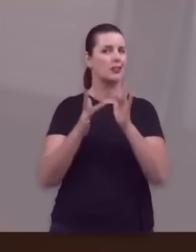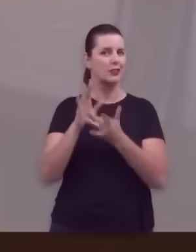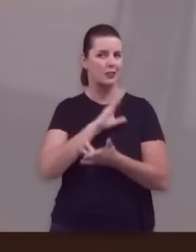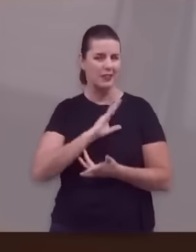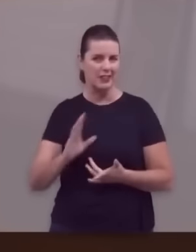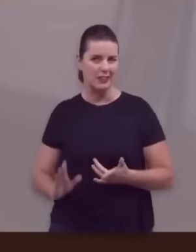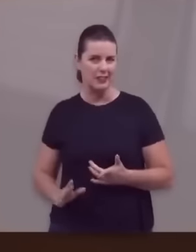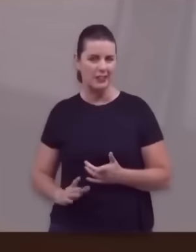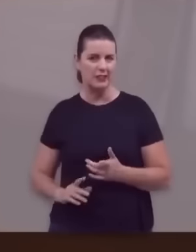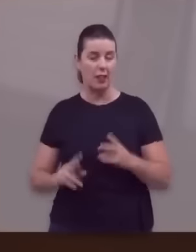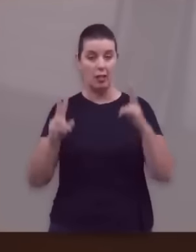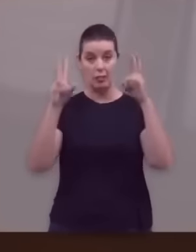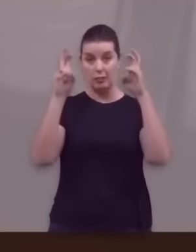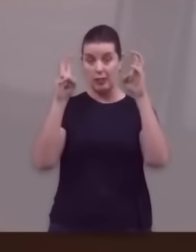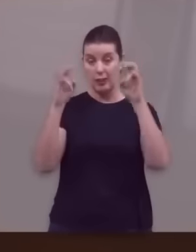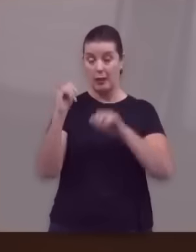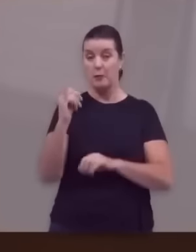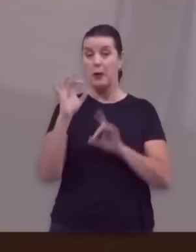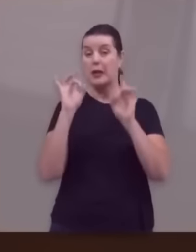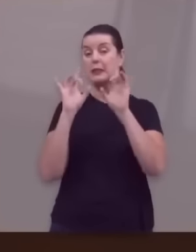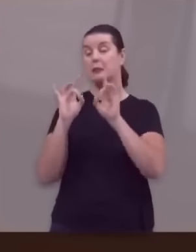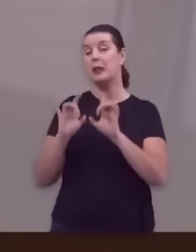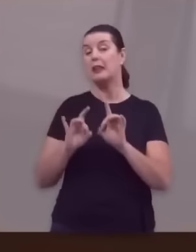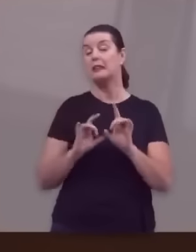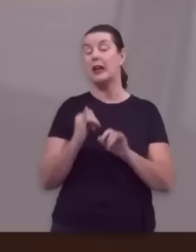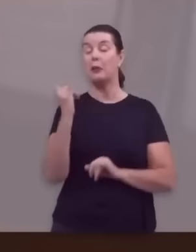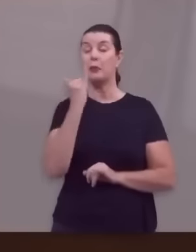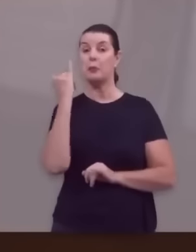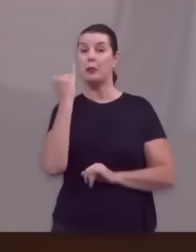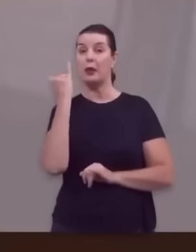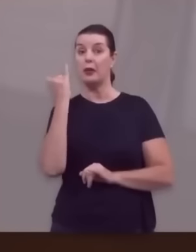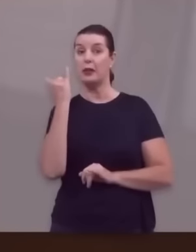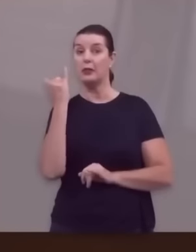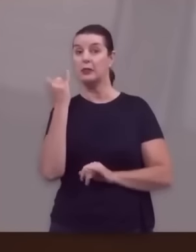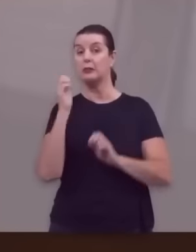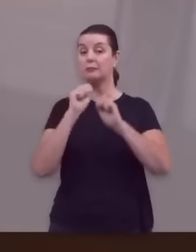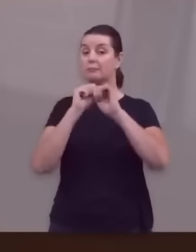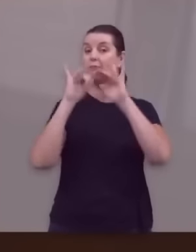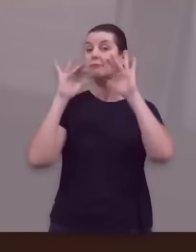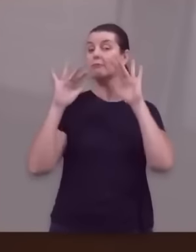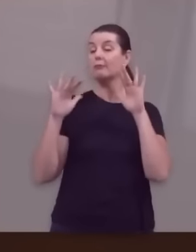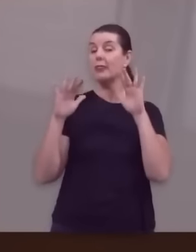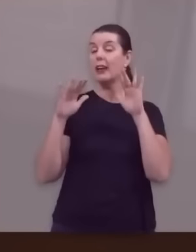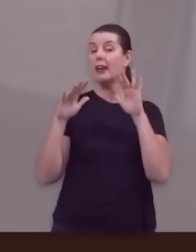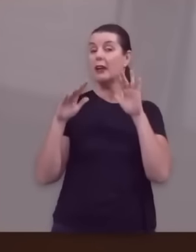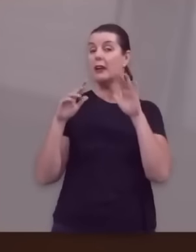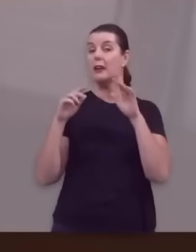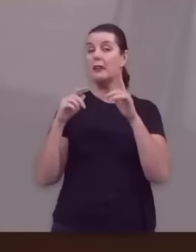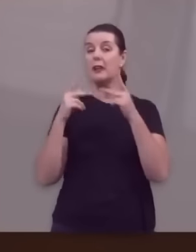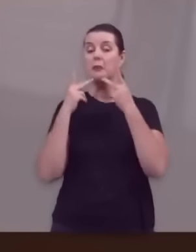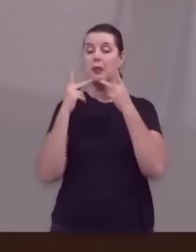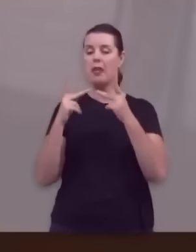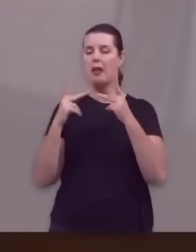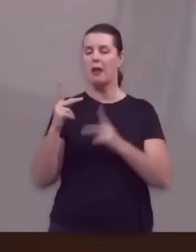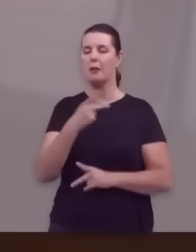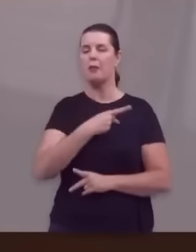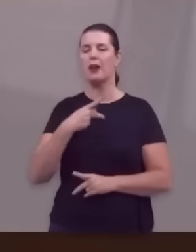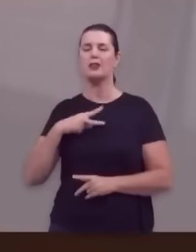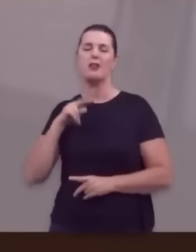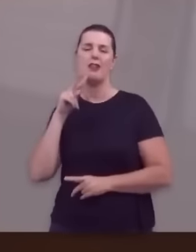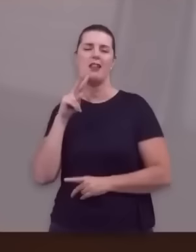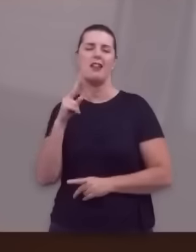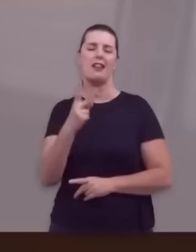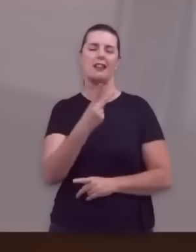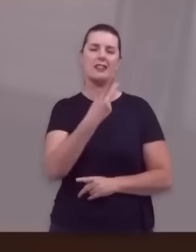Cristo esse tema muito especial muito importante muito elucidador será explanado em instantes pelo Reverendo